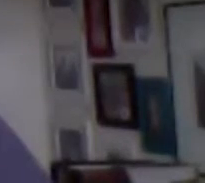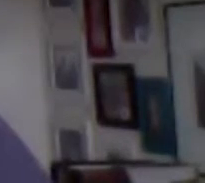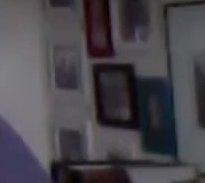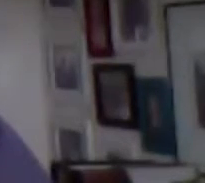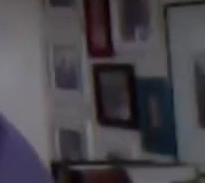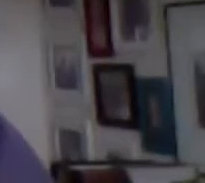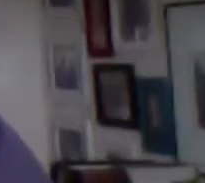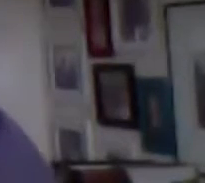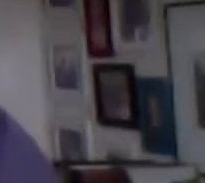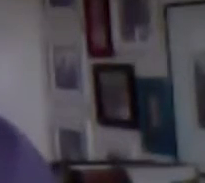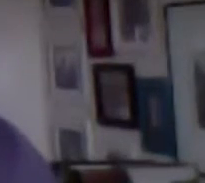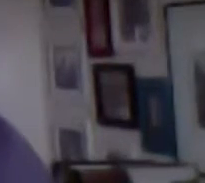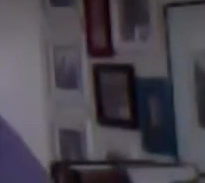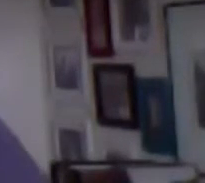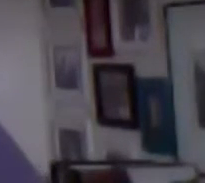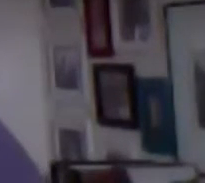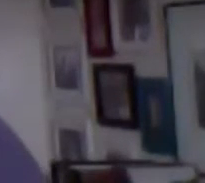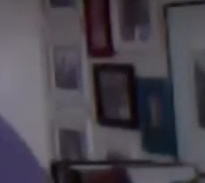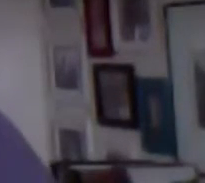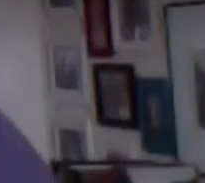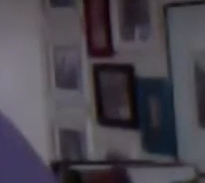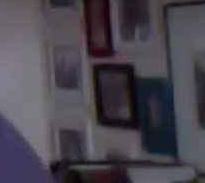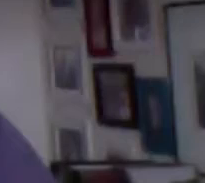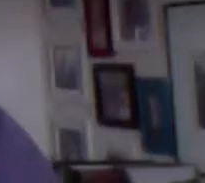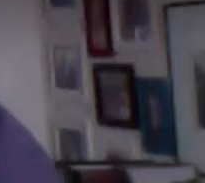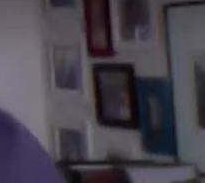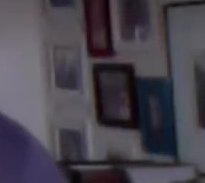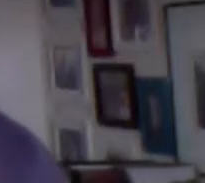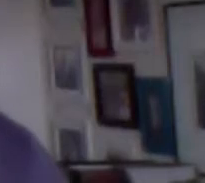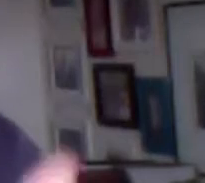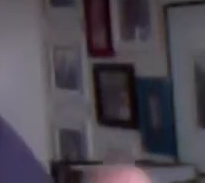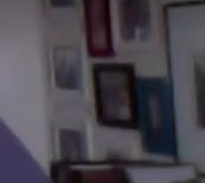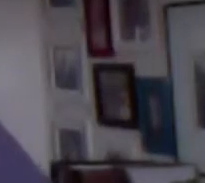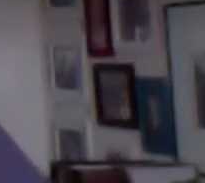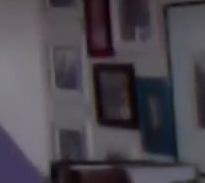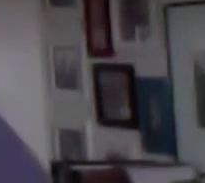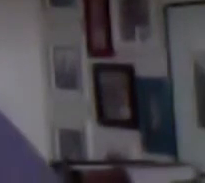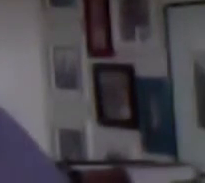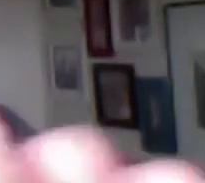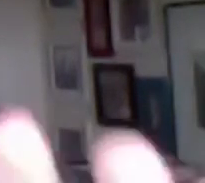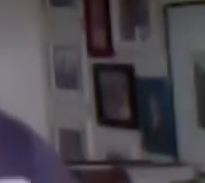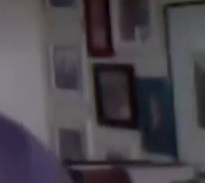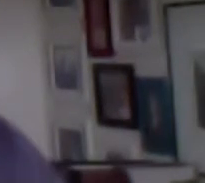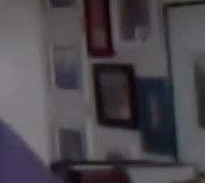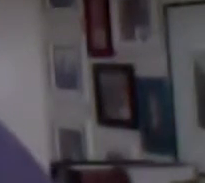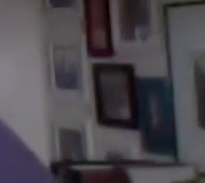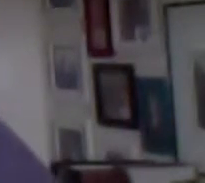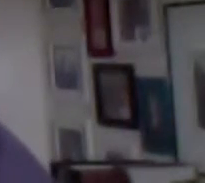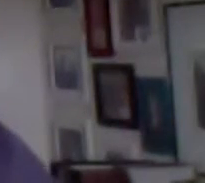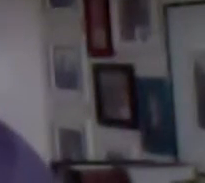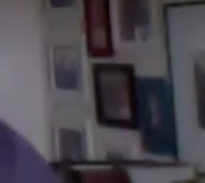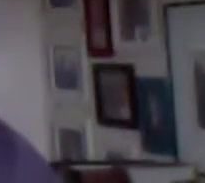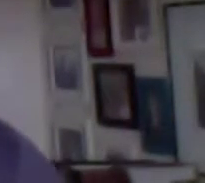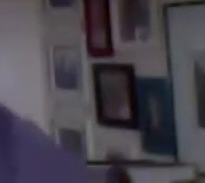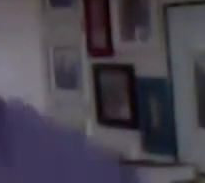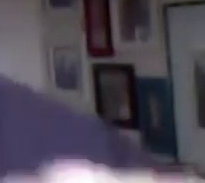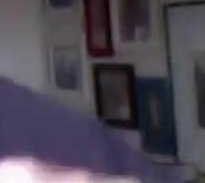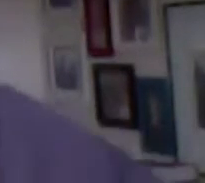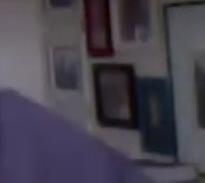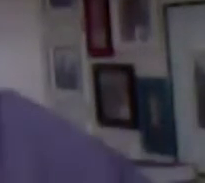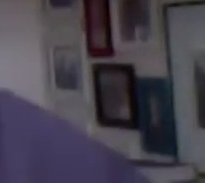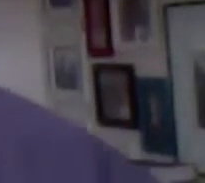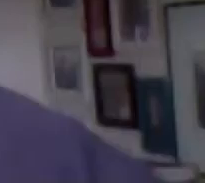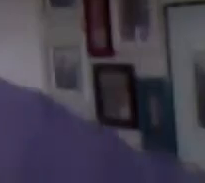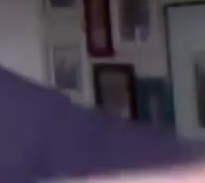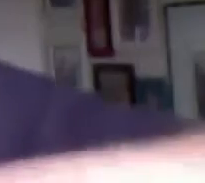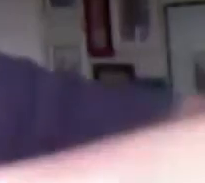tinha uma secretaria própria, juventude, né, LGBT, população de rua, migrantes,